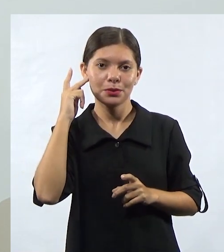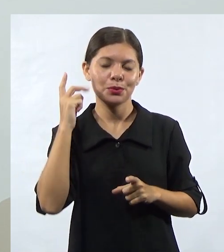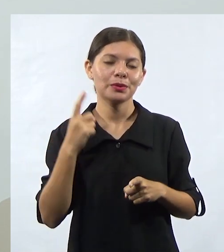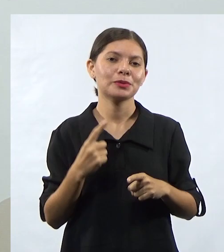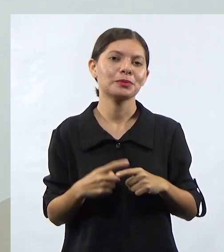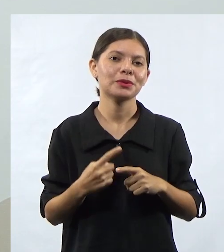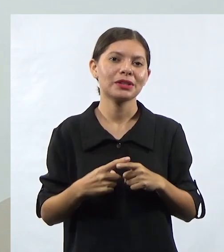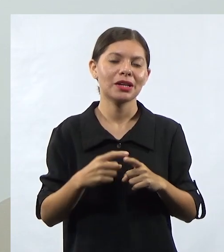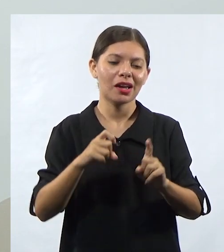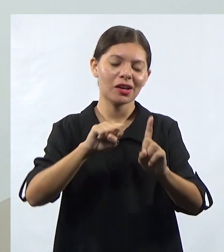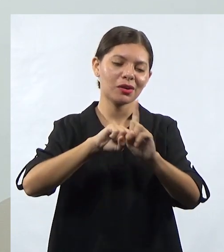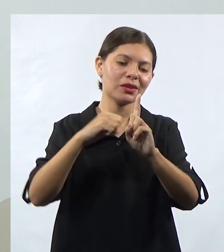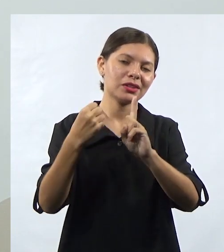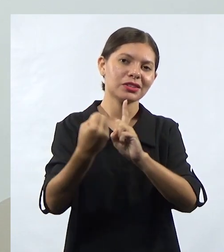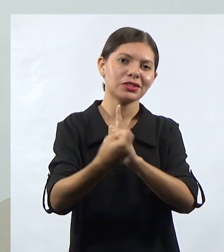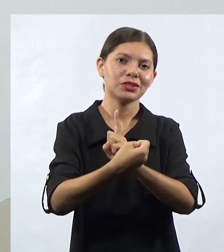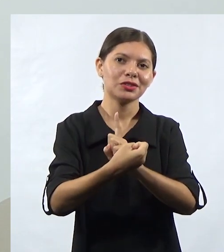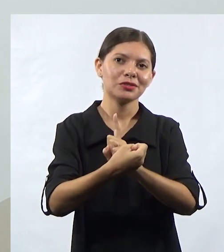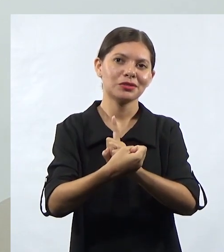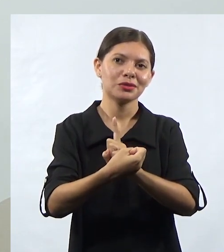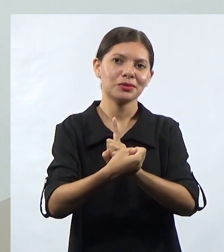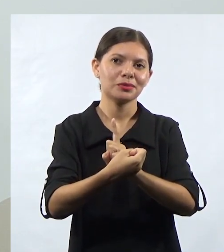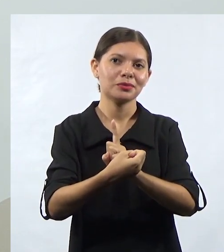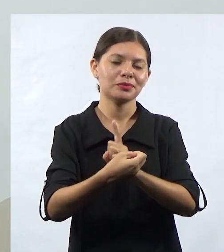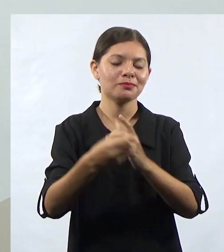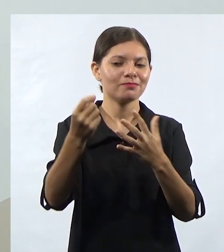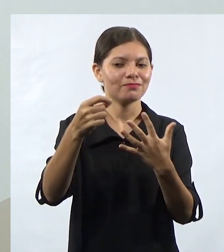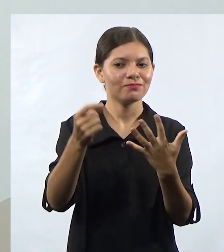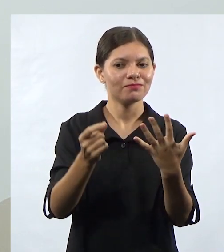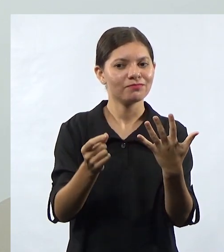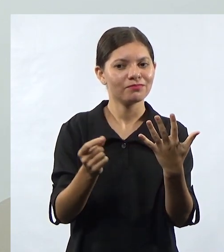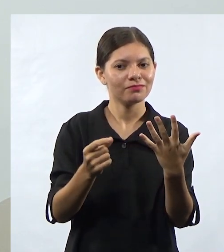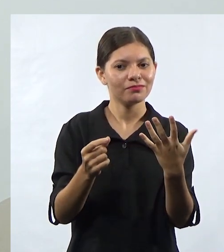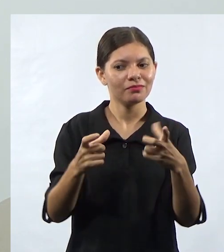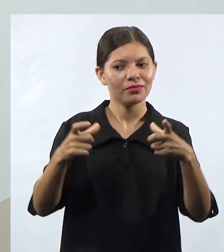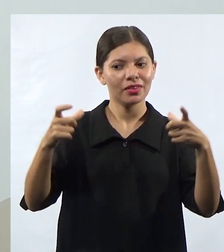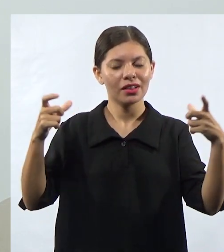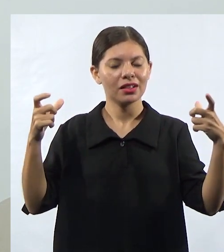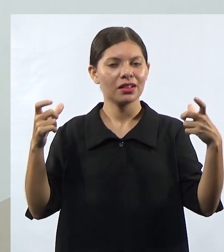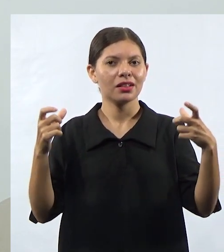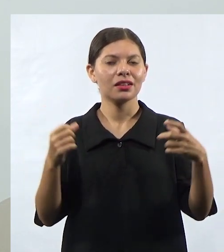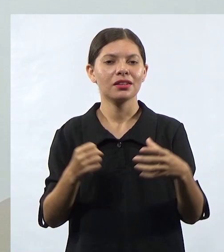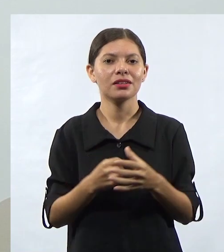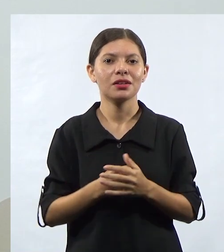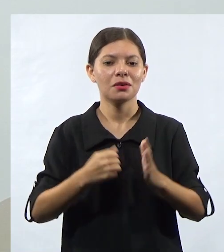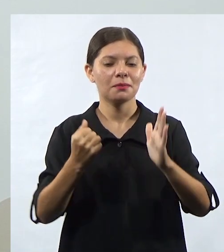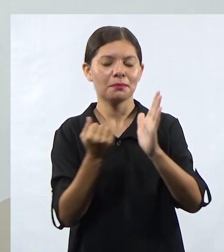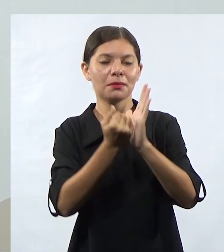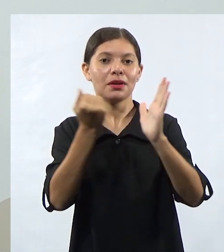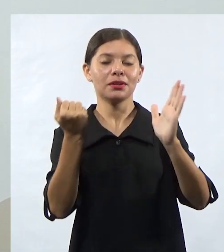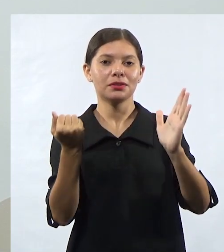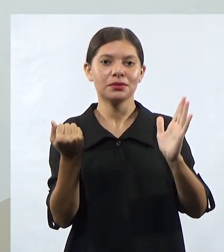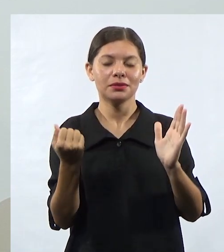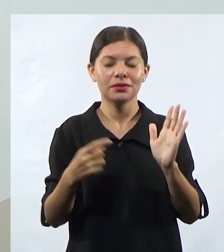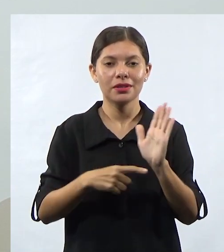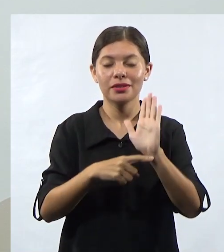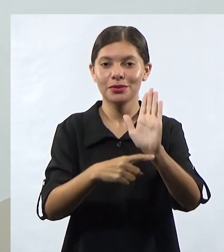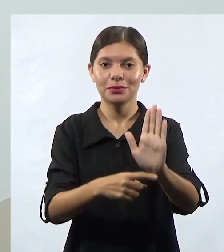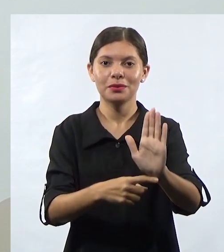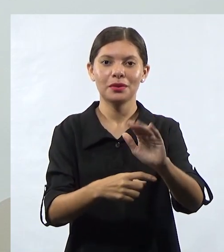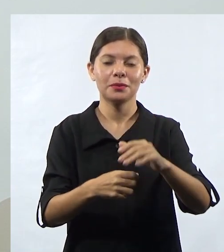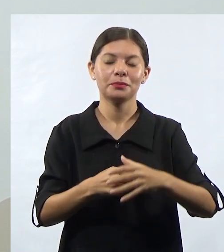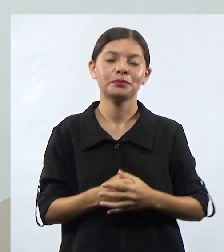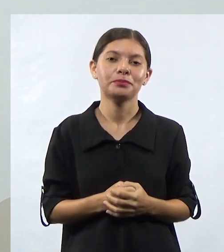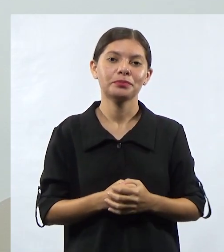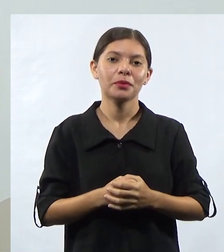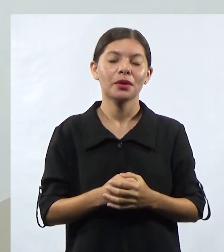o coletivo, o maior número, vai me dar mais elementos sobre o impacto dessas contribuições. Agora, se